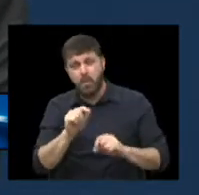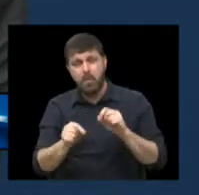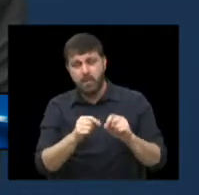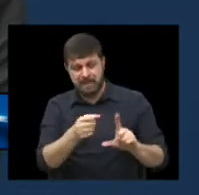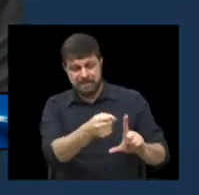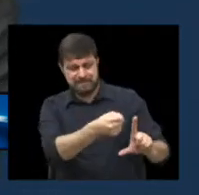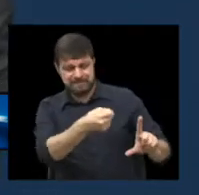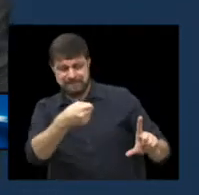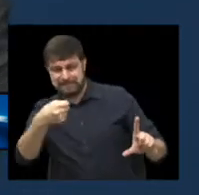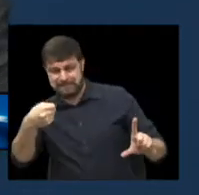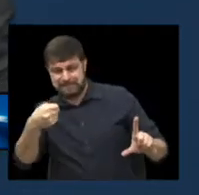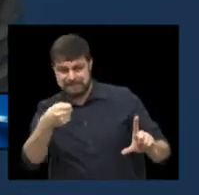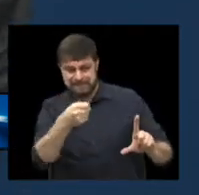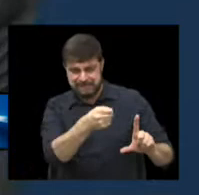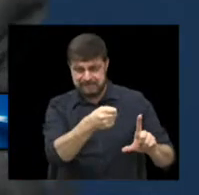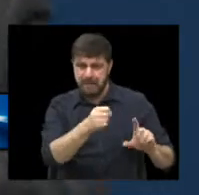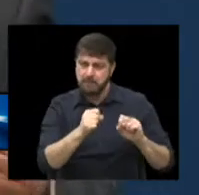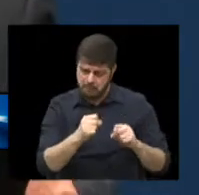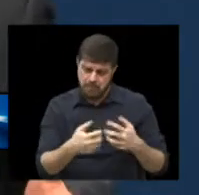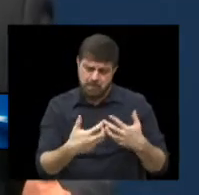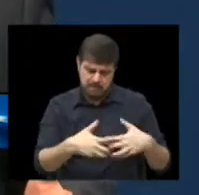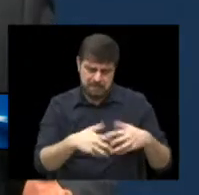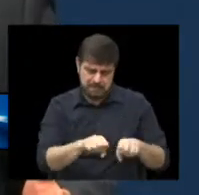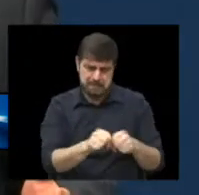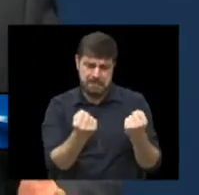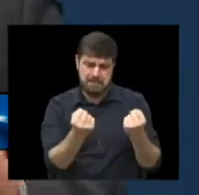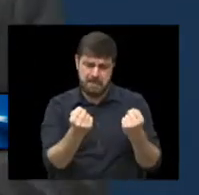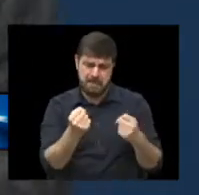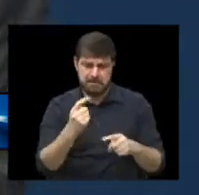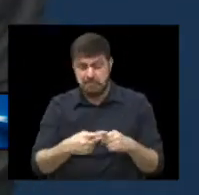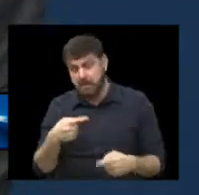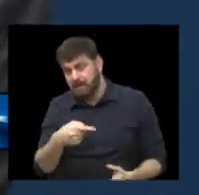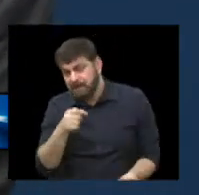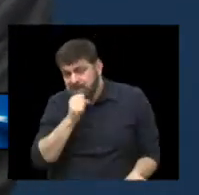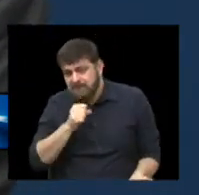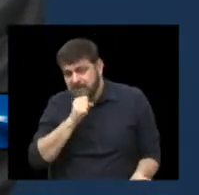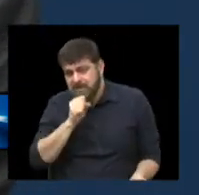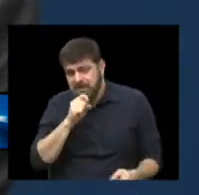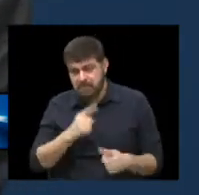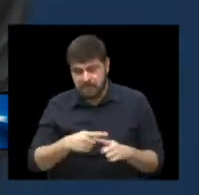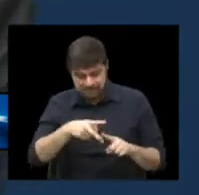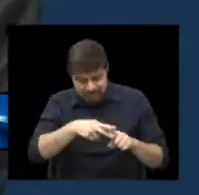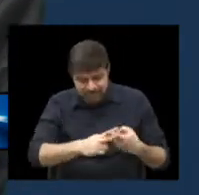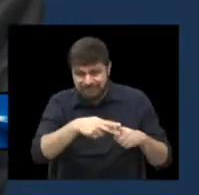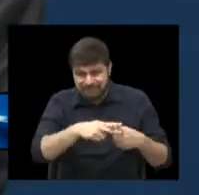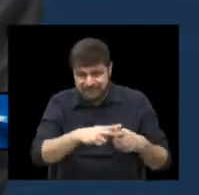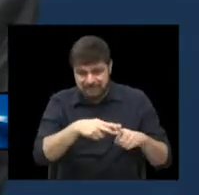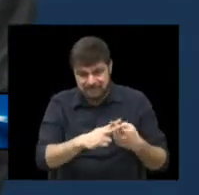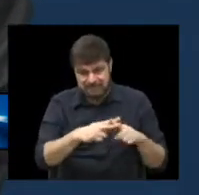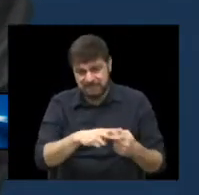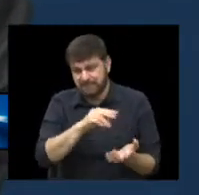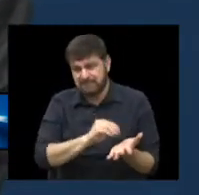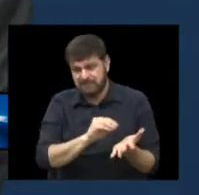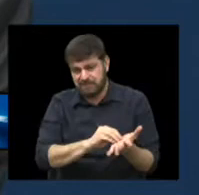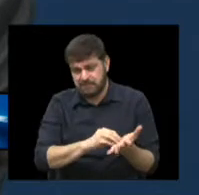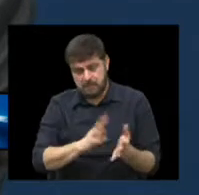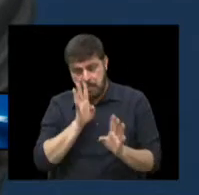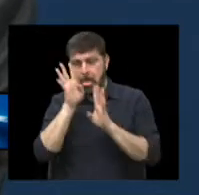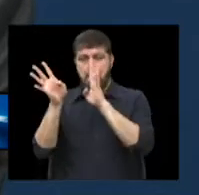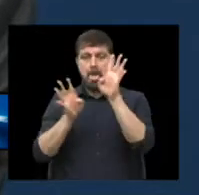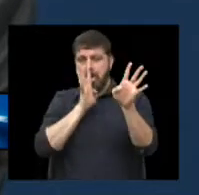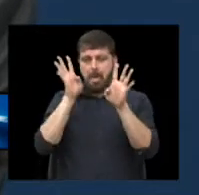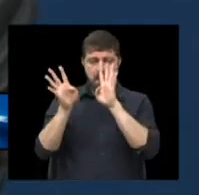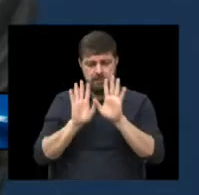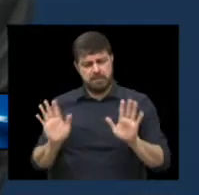geladeiras podem estragar mesmo novas, ou elas podem estragar porque estão velhas e porque não receberam a manutenção adequada. Não vou aqui, então, emitir já